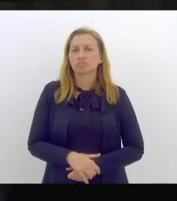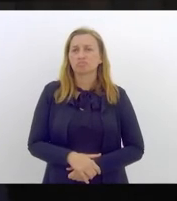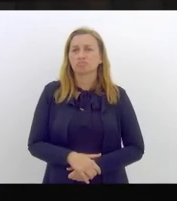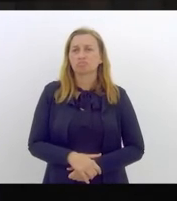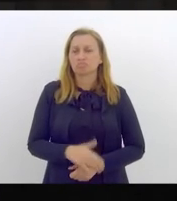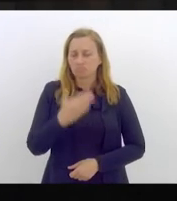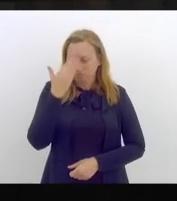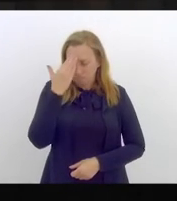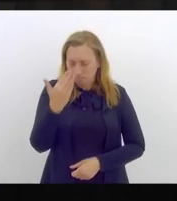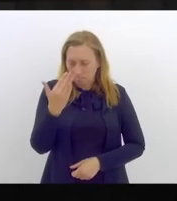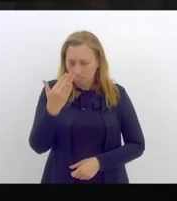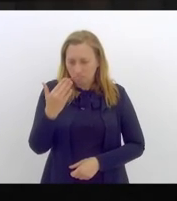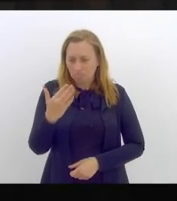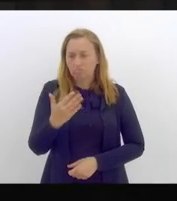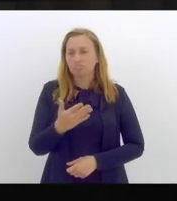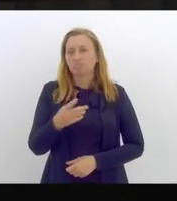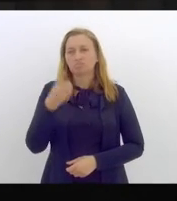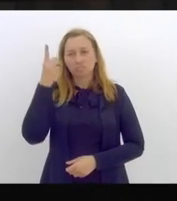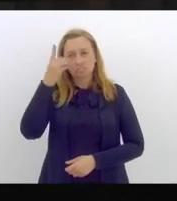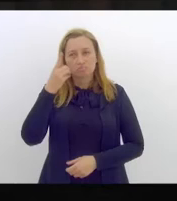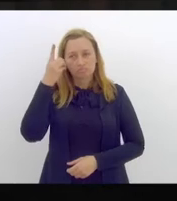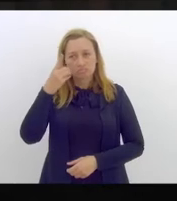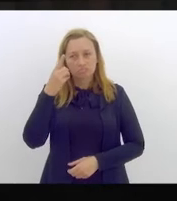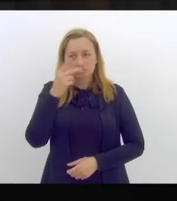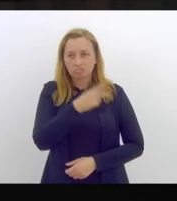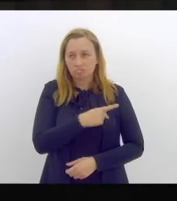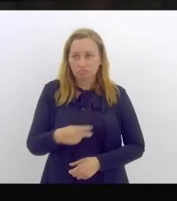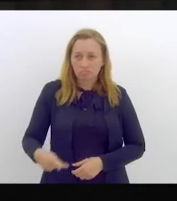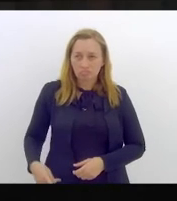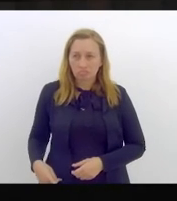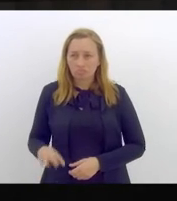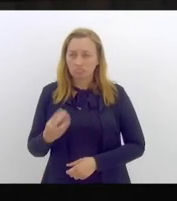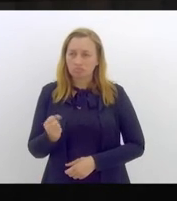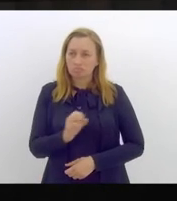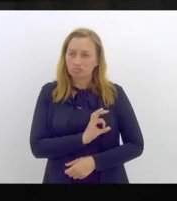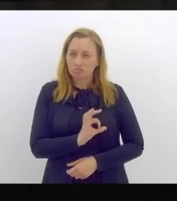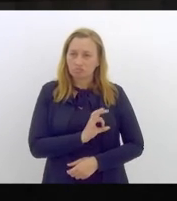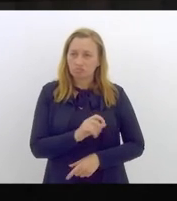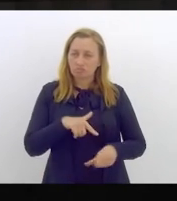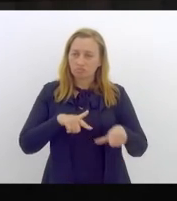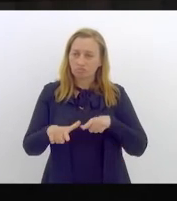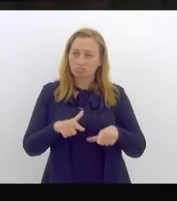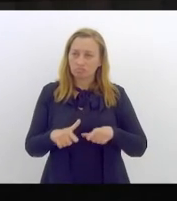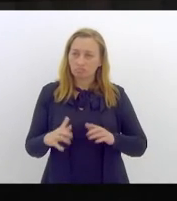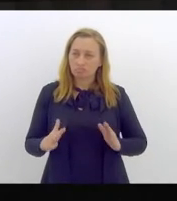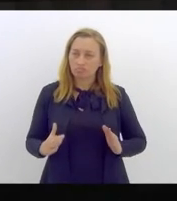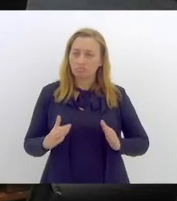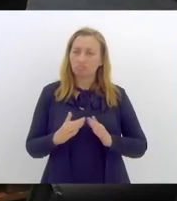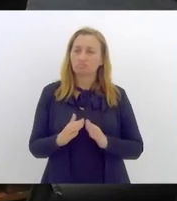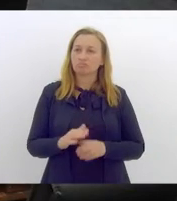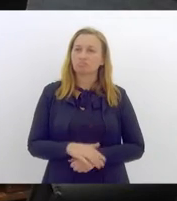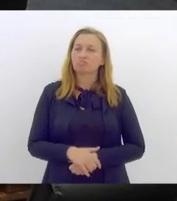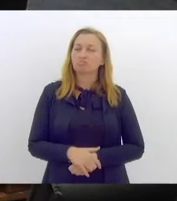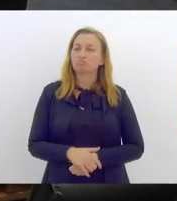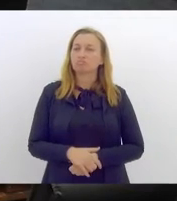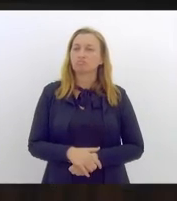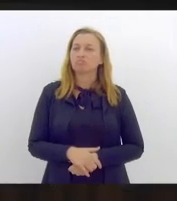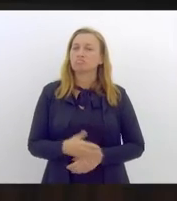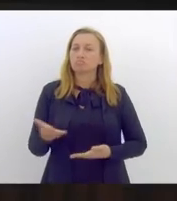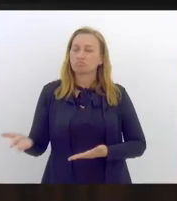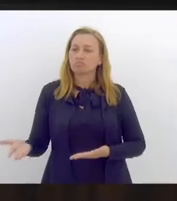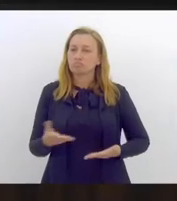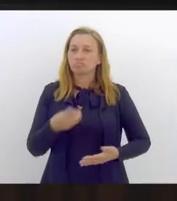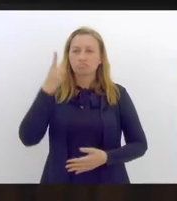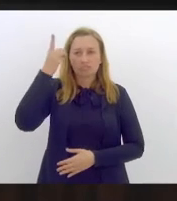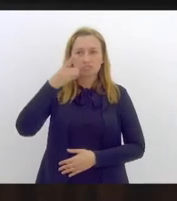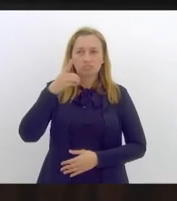Muito obrigado, nobre deputada presidente Marta Rocha, dos trabalhos desta sessão. Convidar a